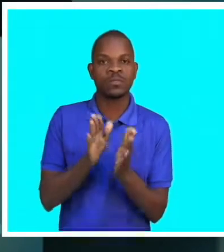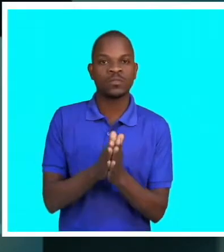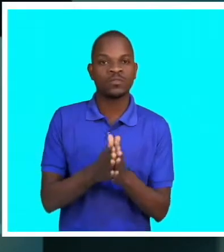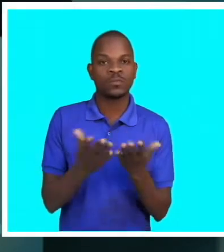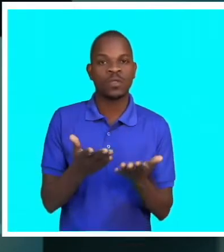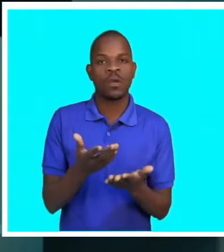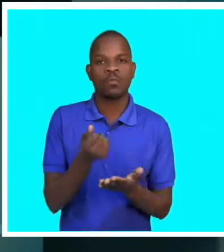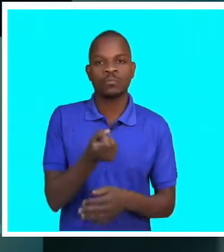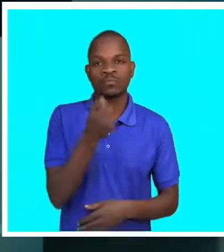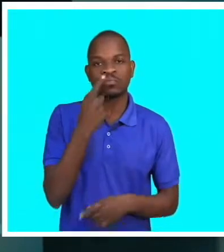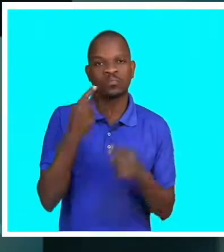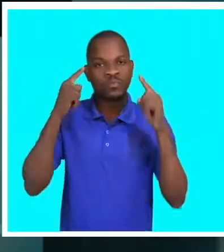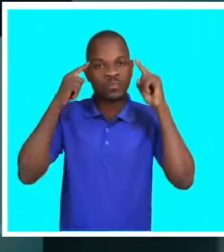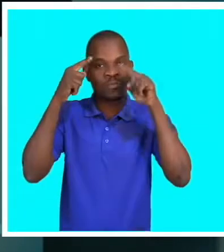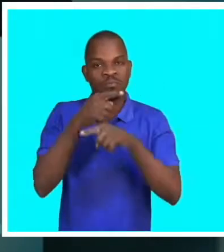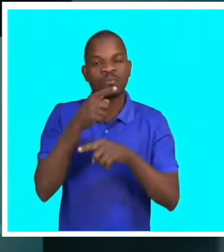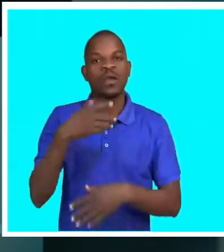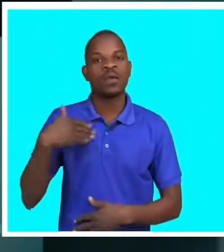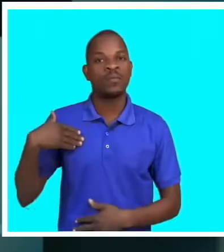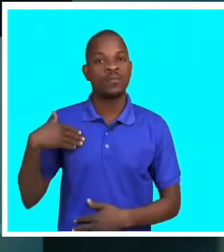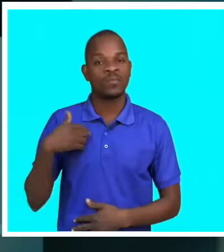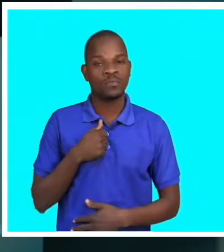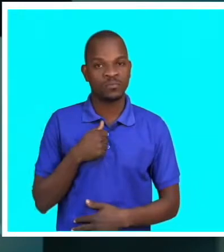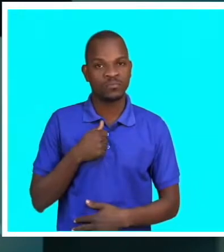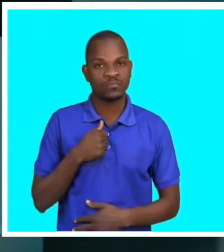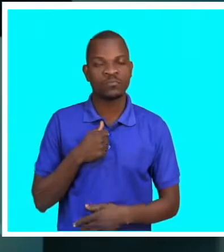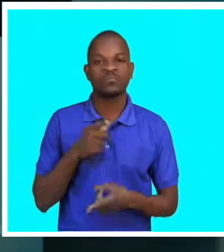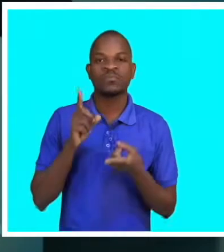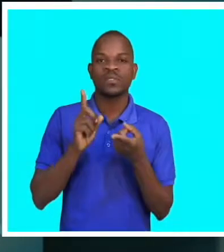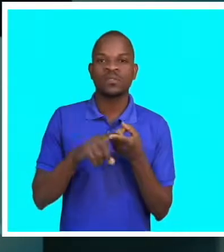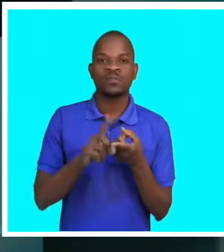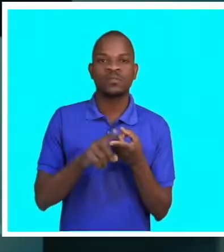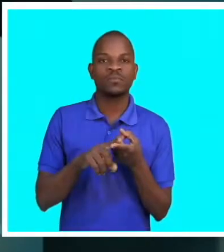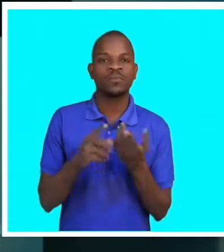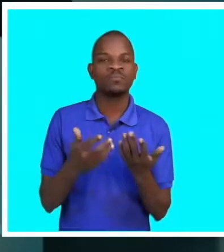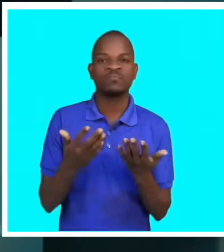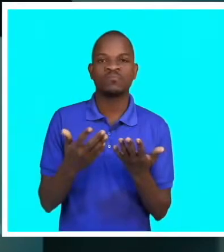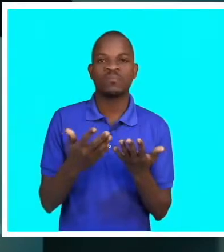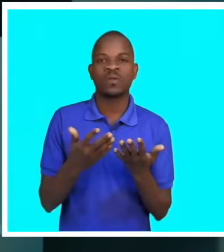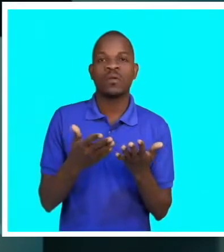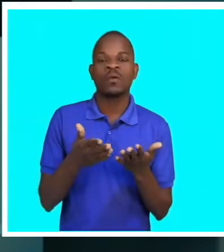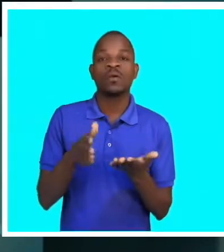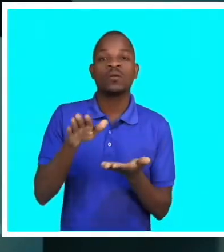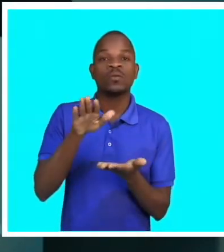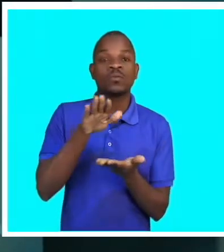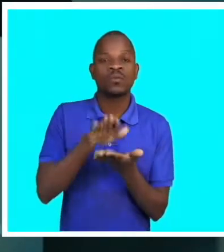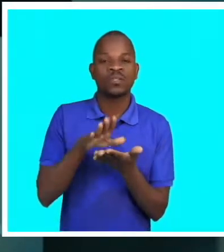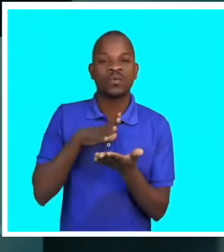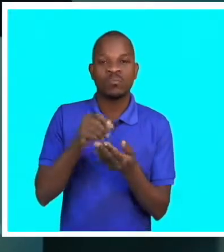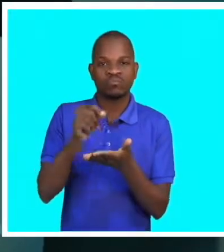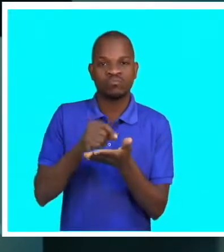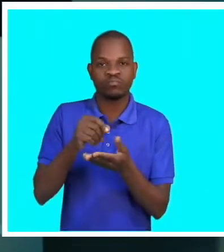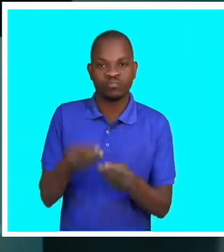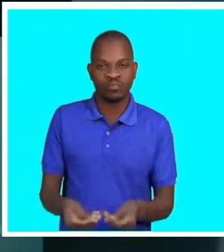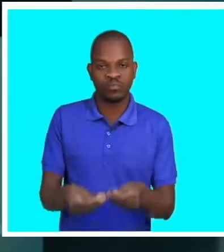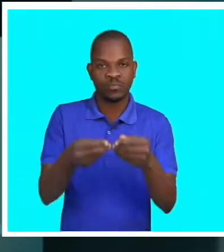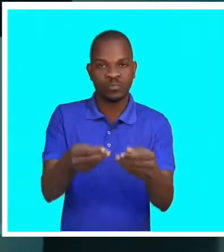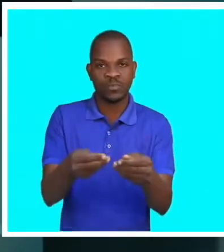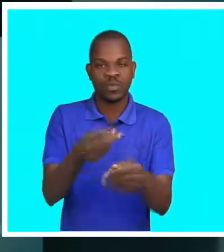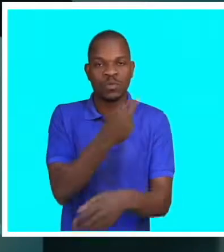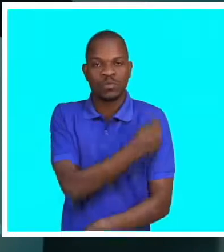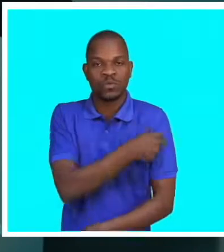nos rótulos desses medicamentos não aparecem em braille. Ele pode tomar medicamento errado e perder a